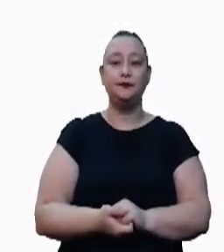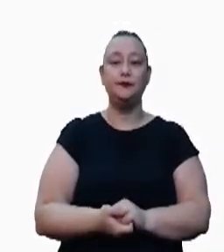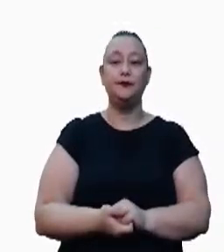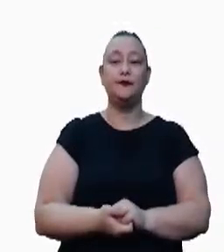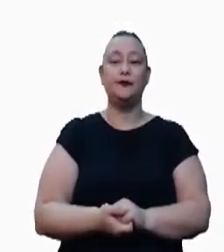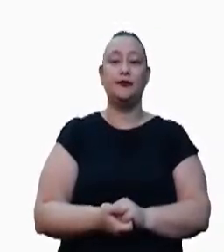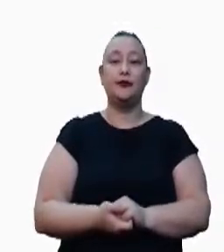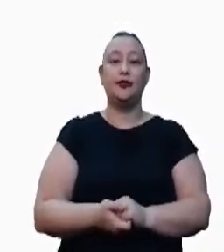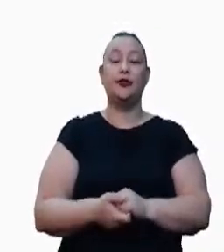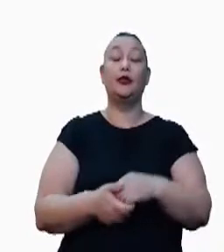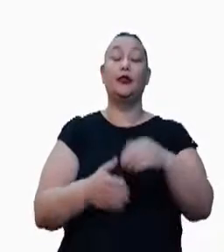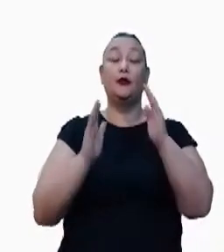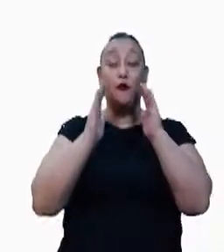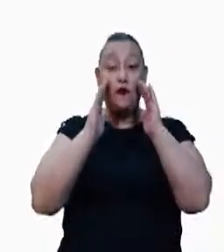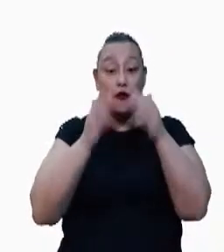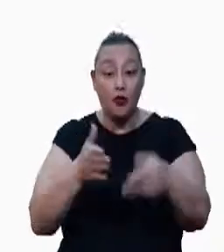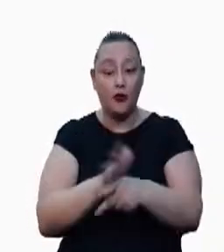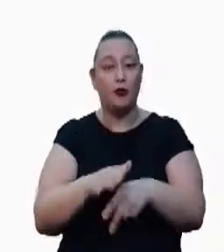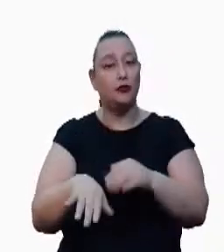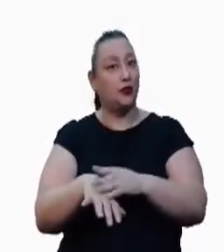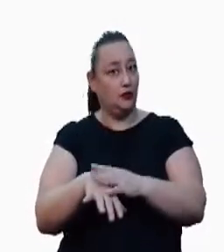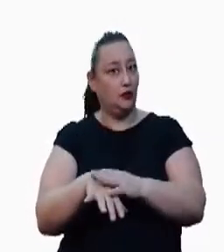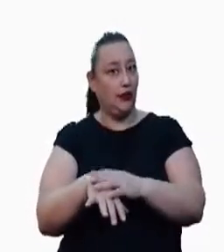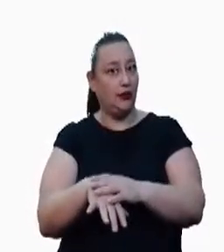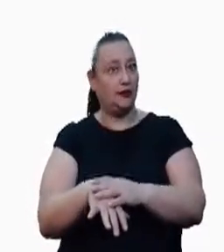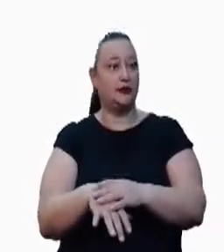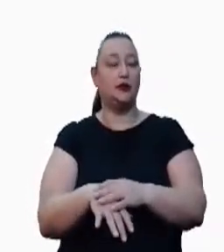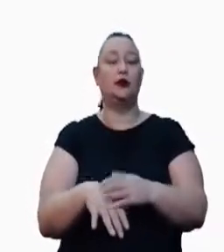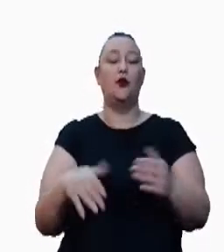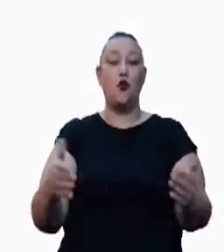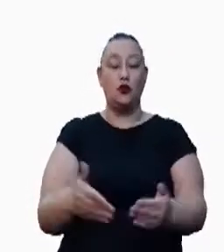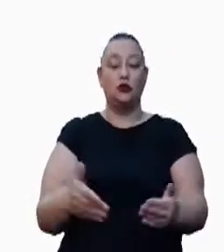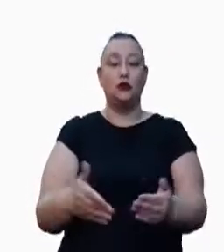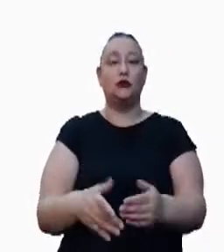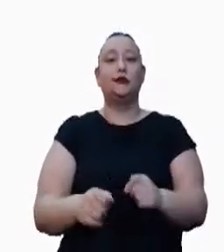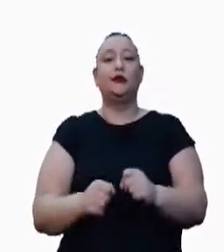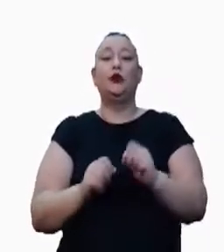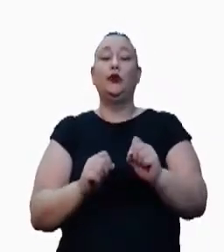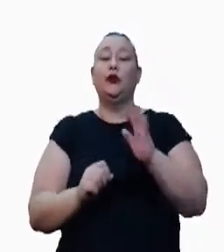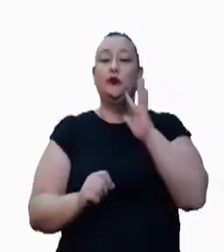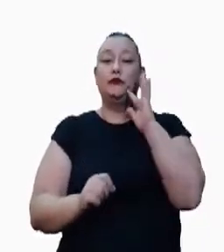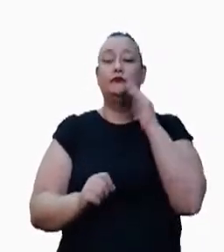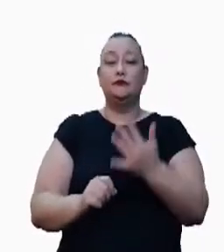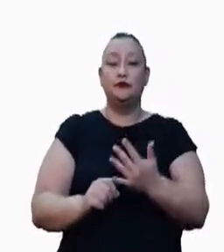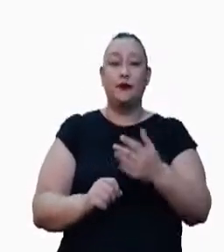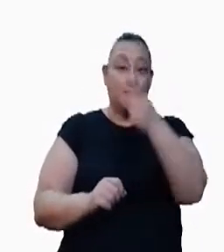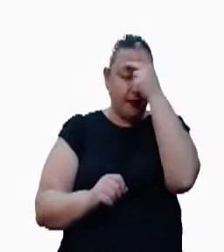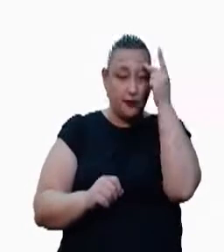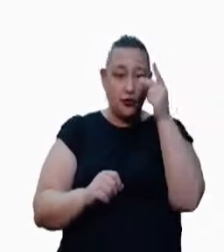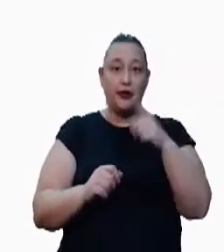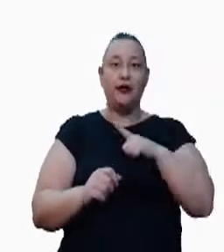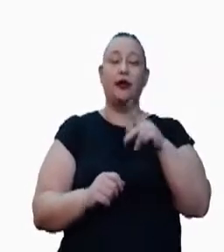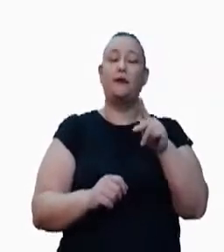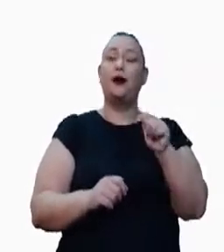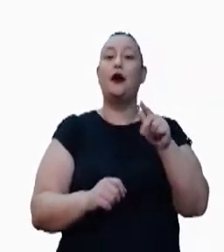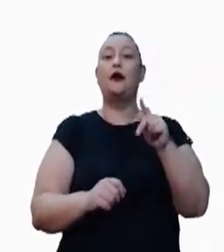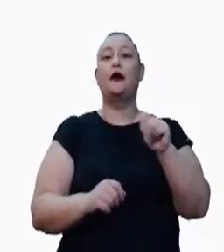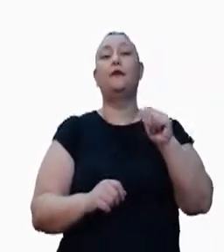Nas paraparesias, que é o caso mais específico aqui, o que acontece? A pessoa com paraparesia, ela